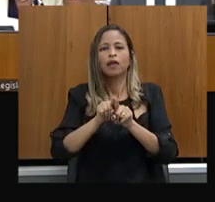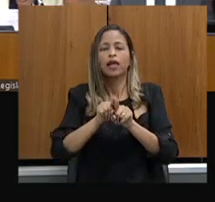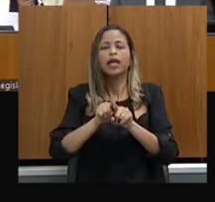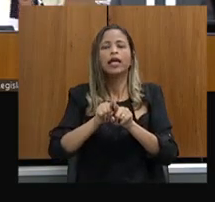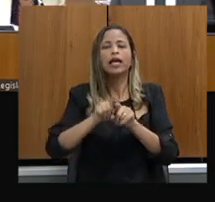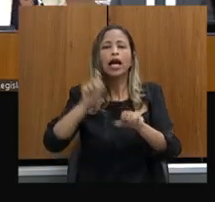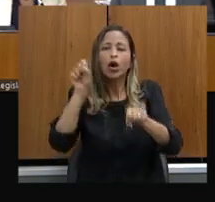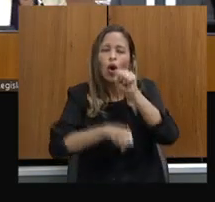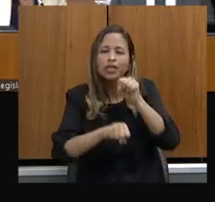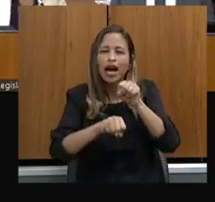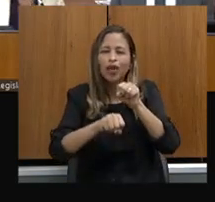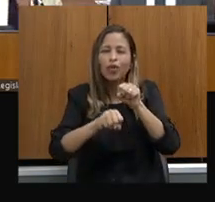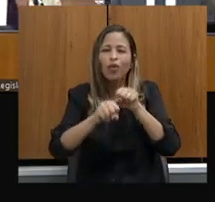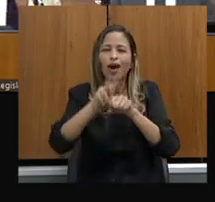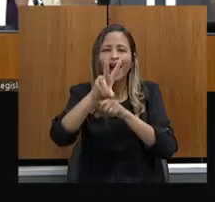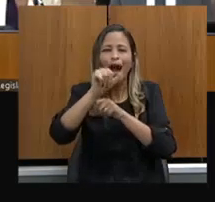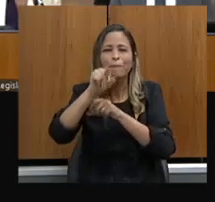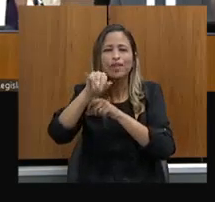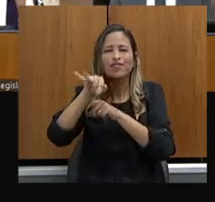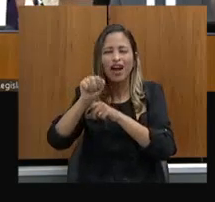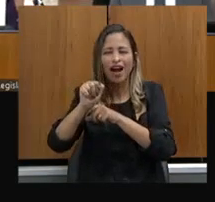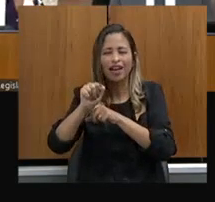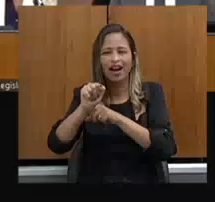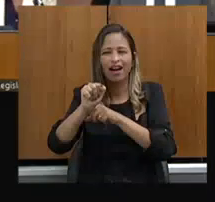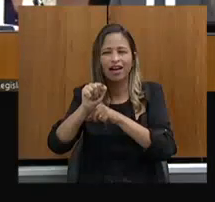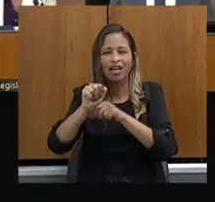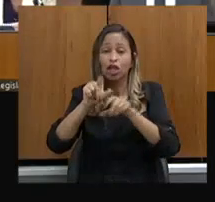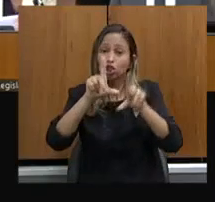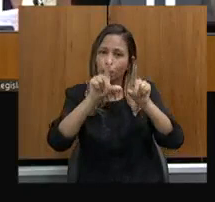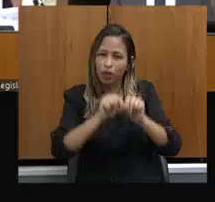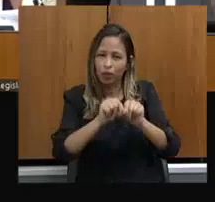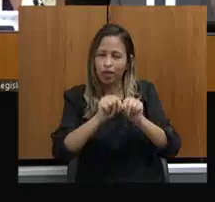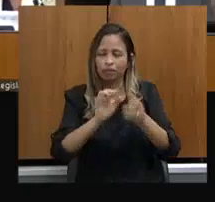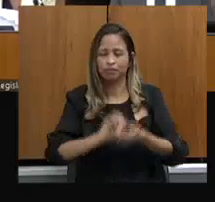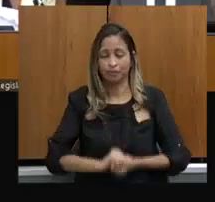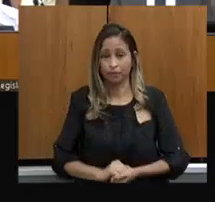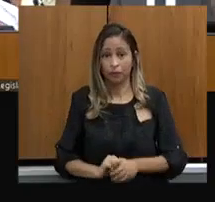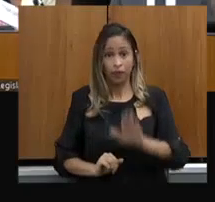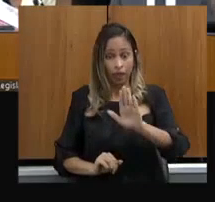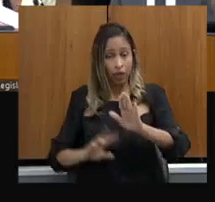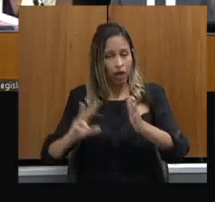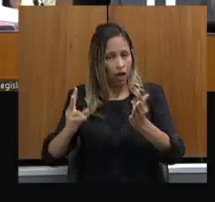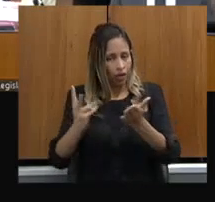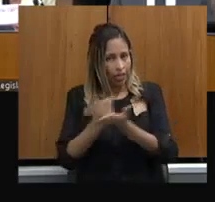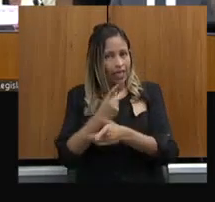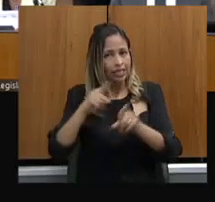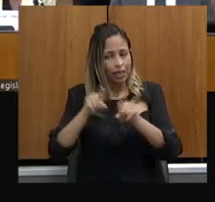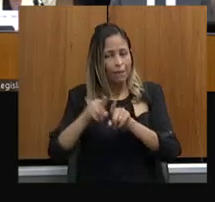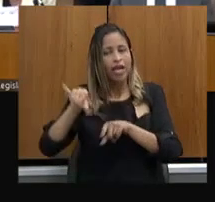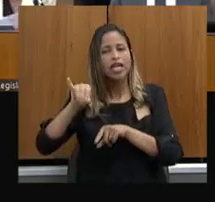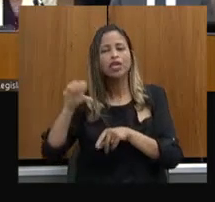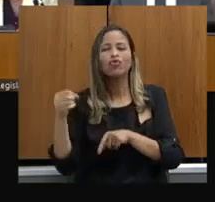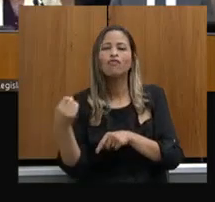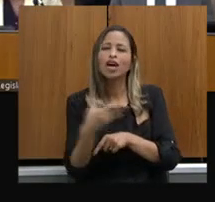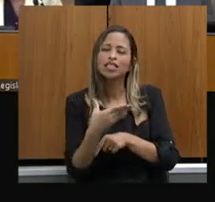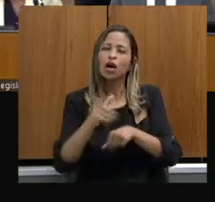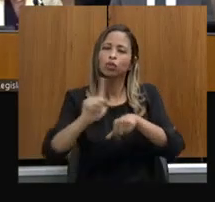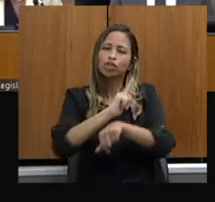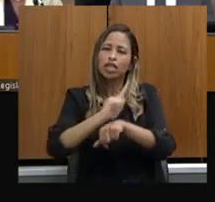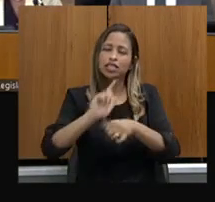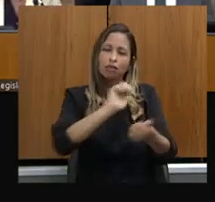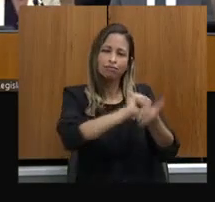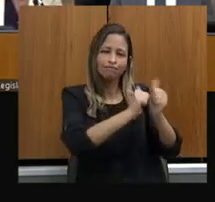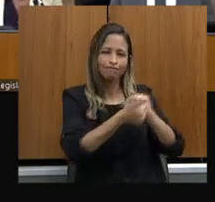capivaras pode passar por favor No que diz respeito à nossa área de inovação e gestão